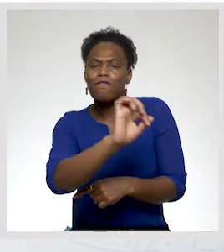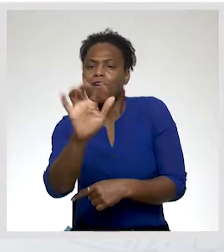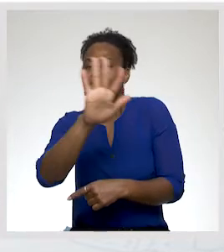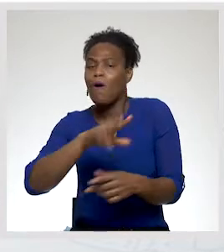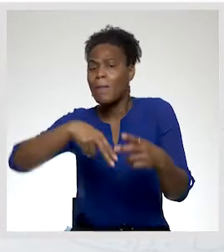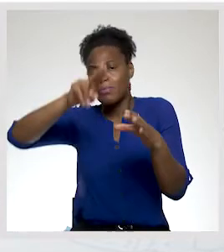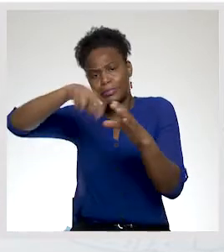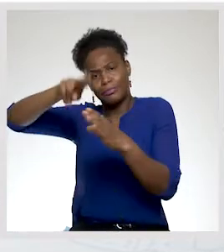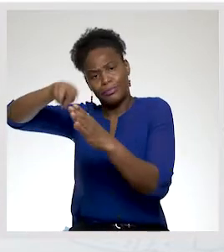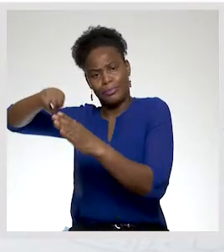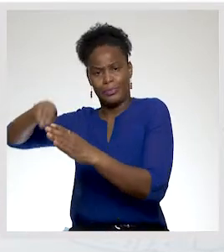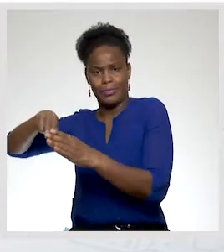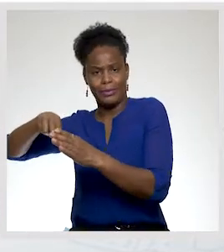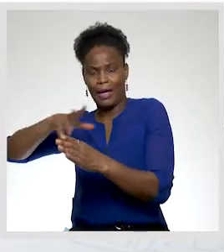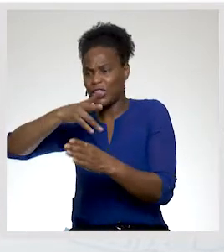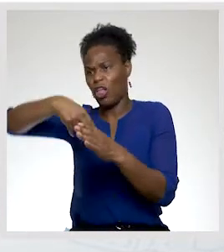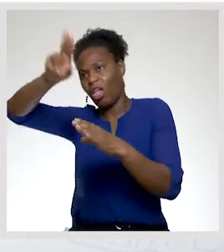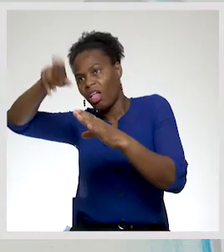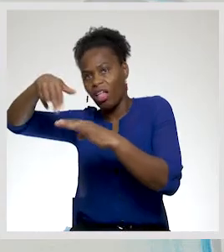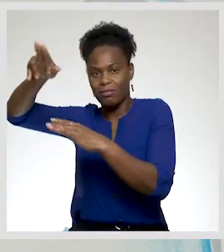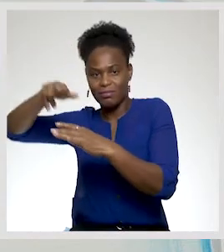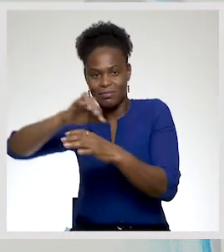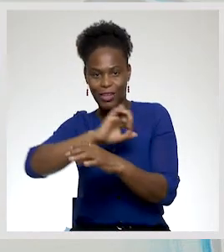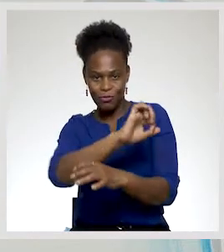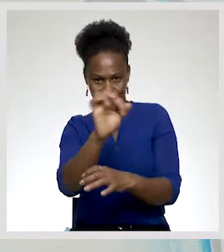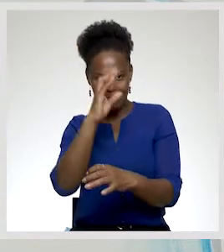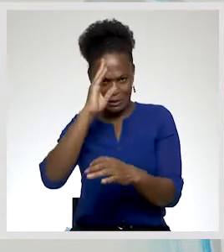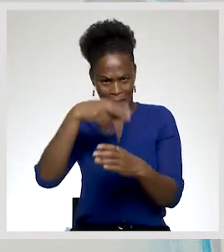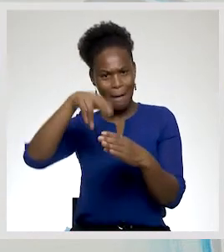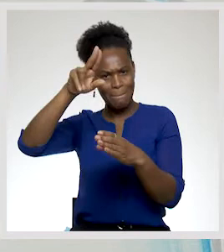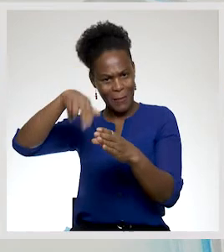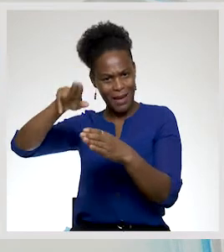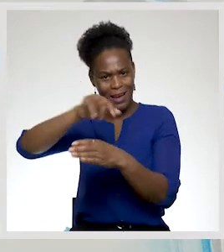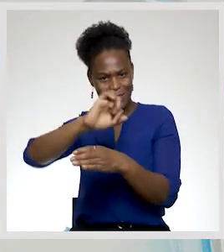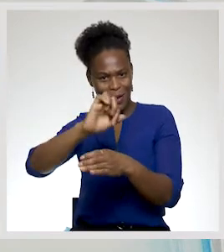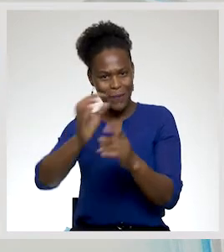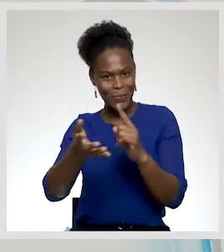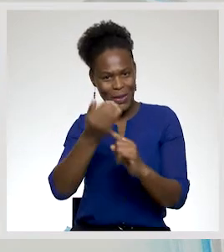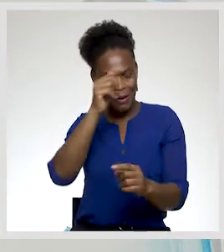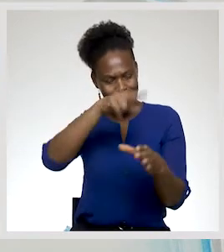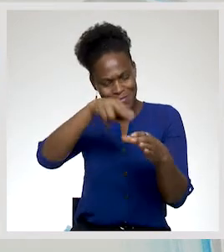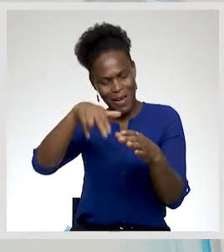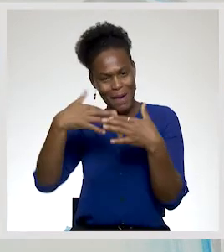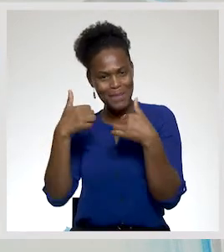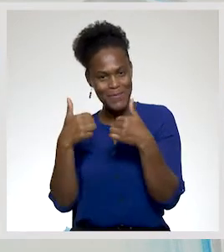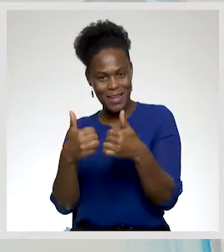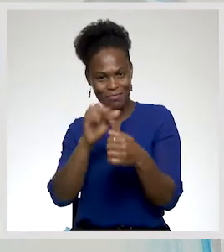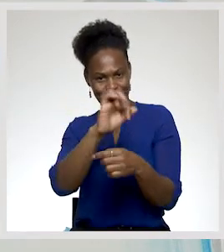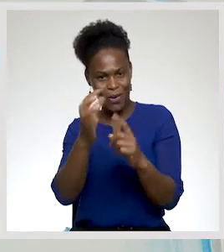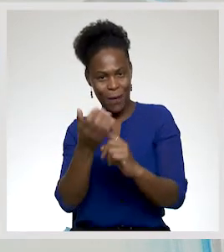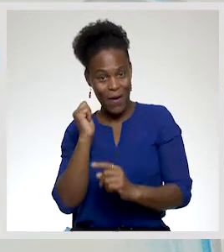sua forma de pintar. E vocês sabem pintar? Vocês conseguem pintar